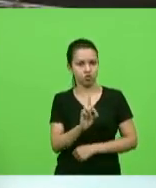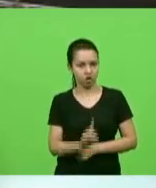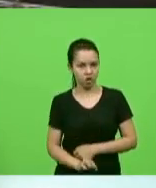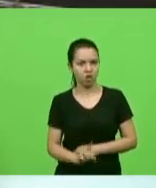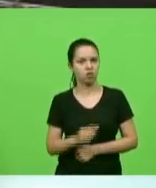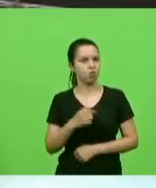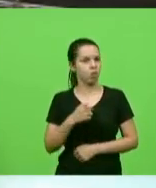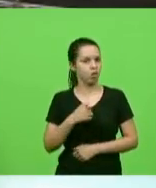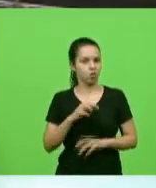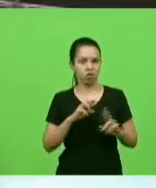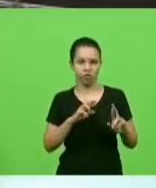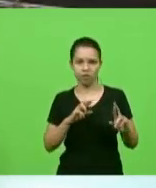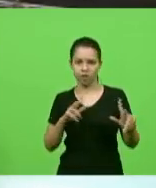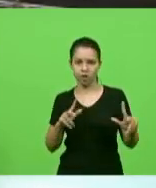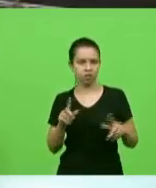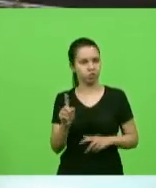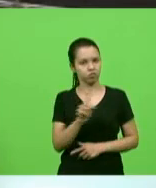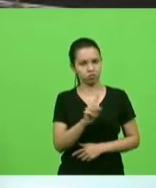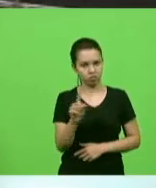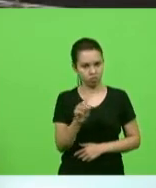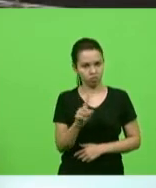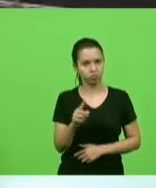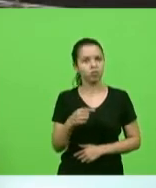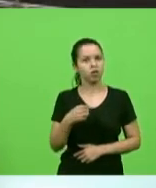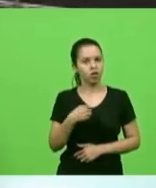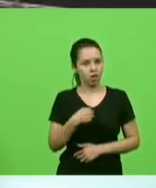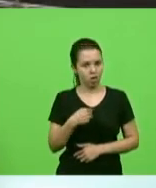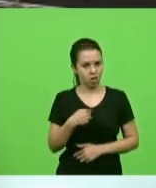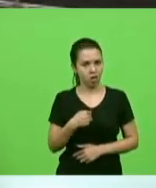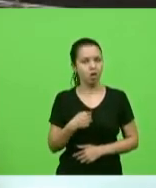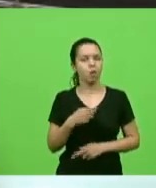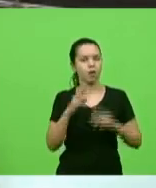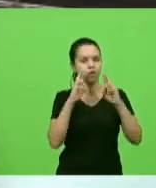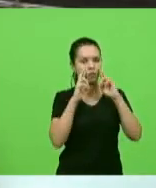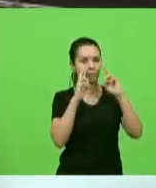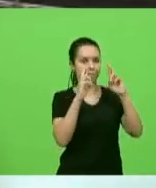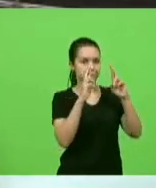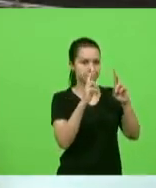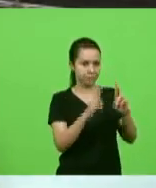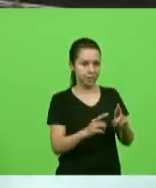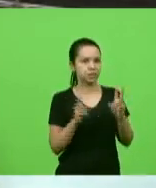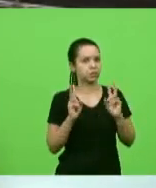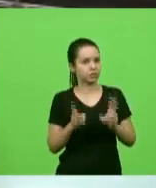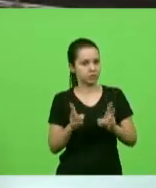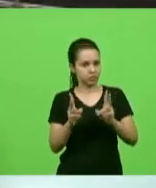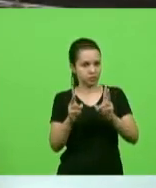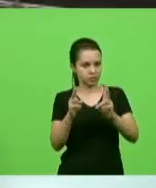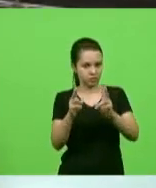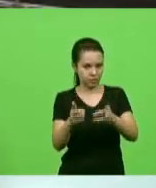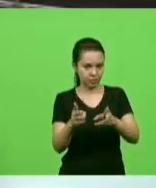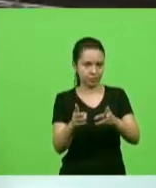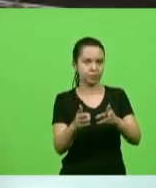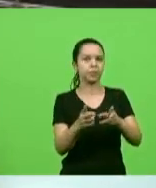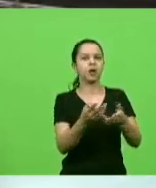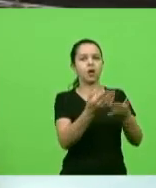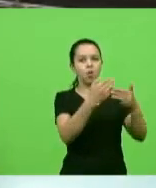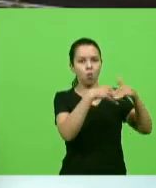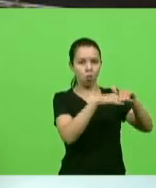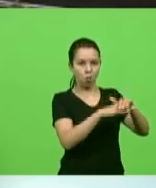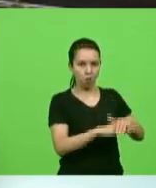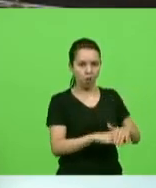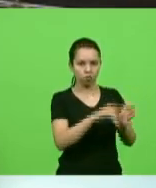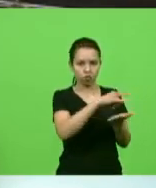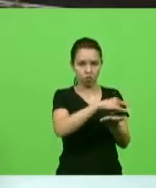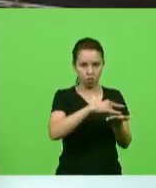poderia agir de outra forma desta maneira Sempre respeitei os altos e os elementos